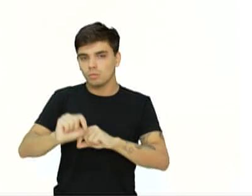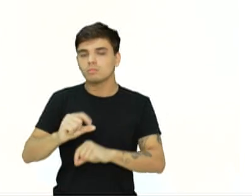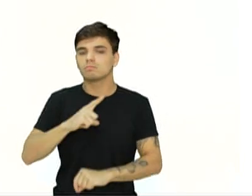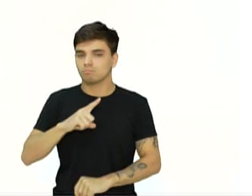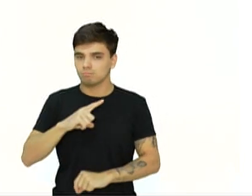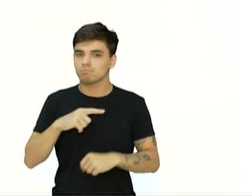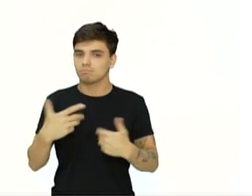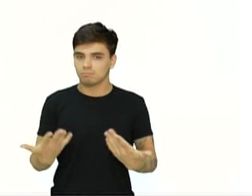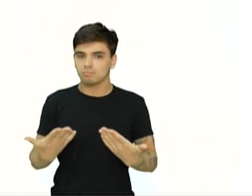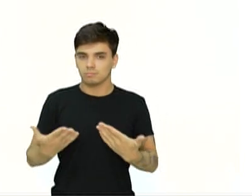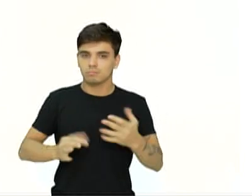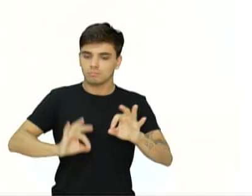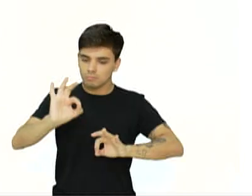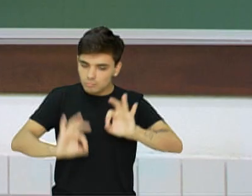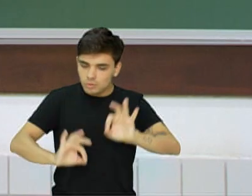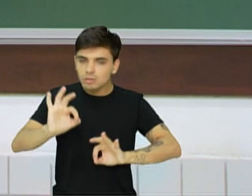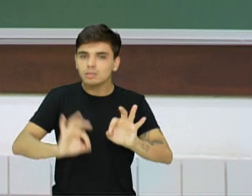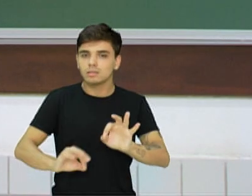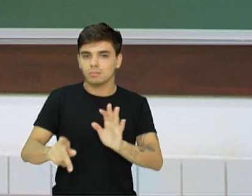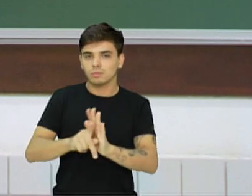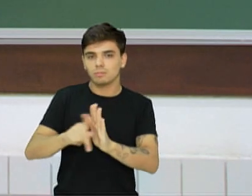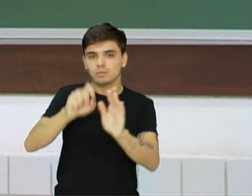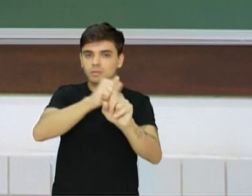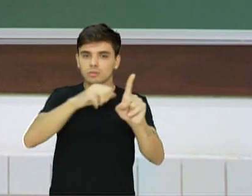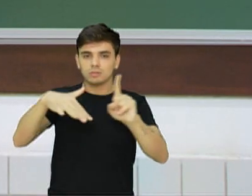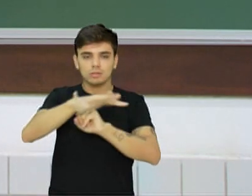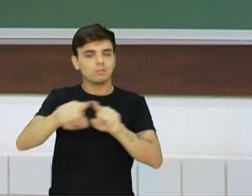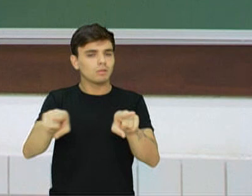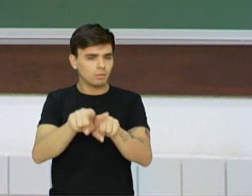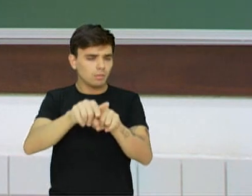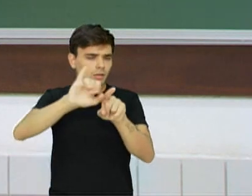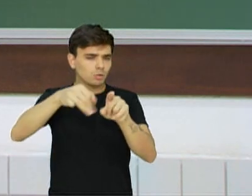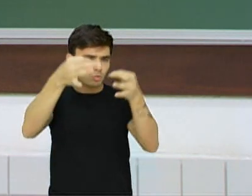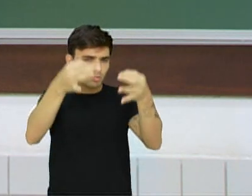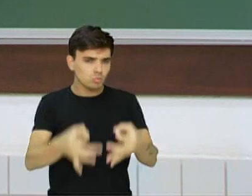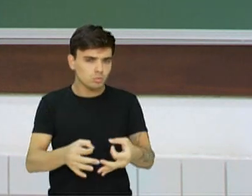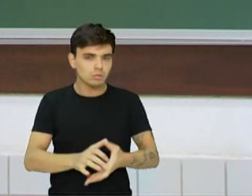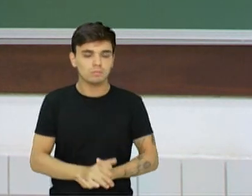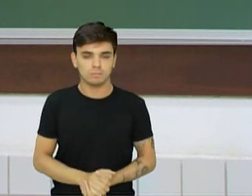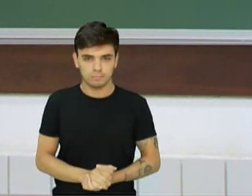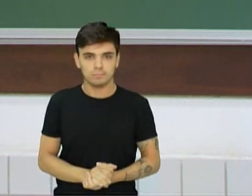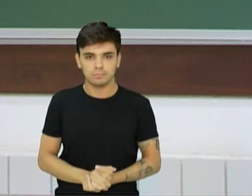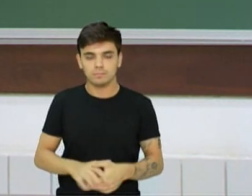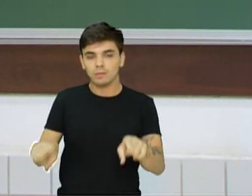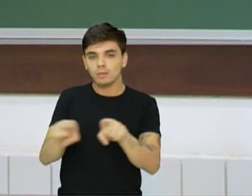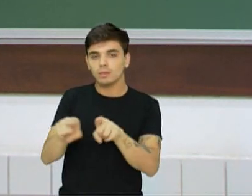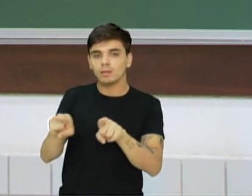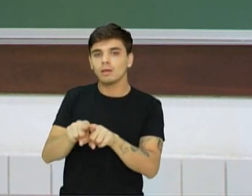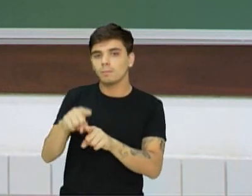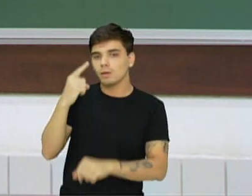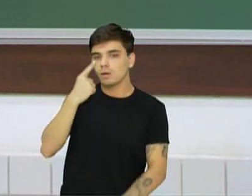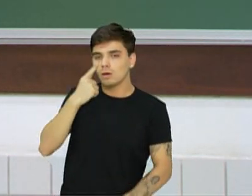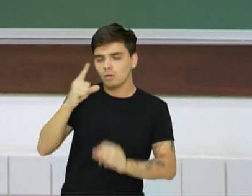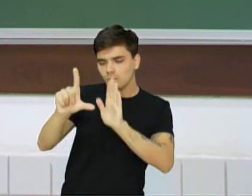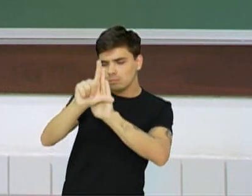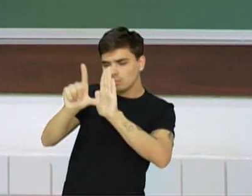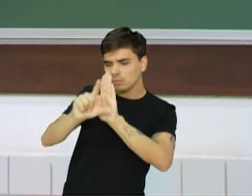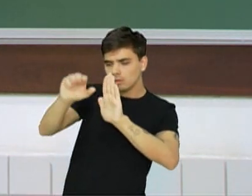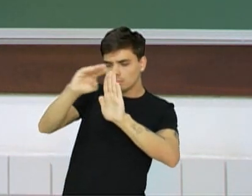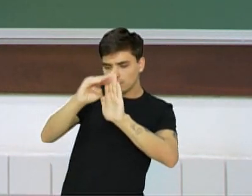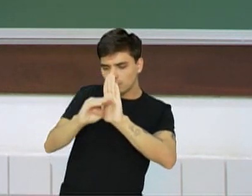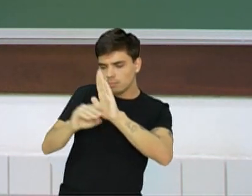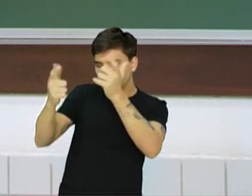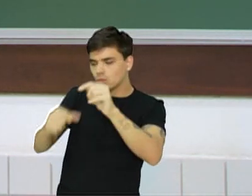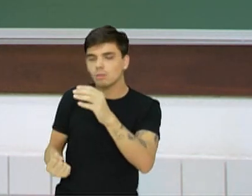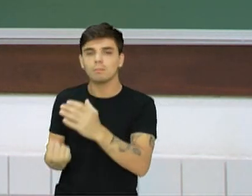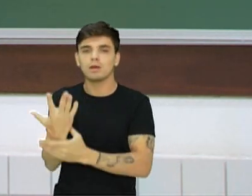uma ordenação, né, social um pouco mais justa. E o Estatuto das Leis, a origem das